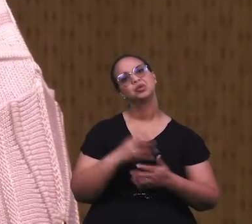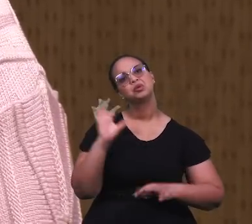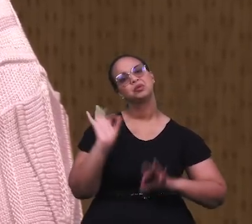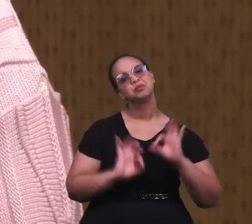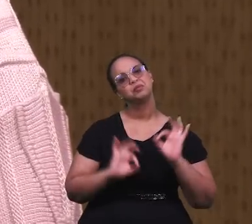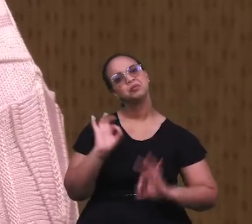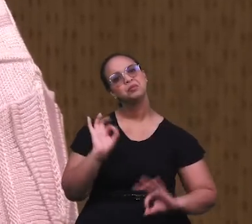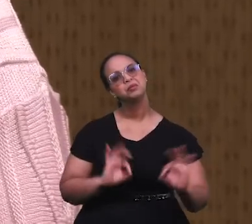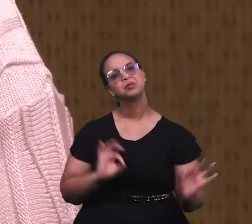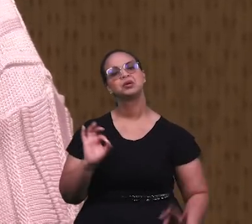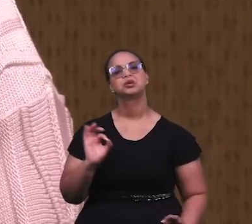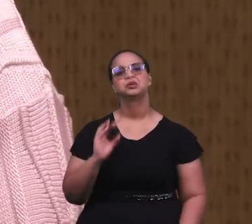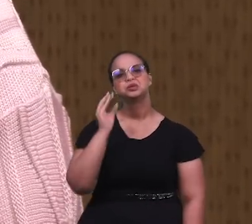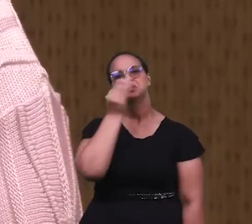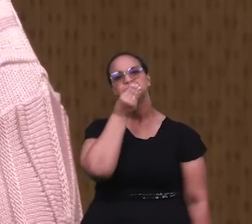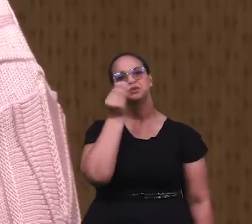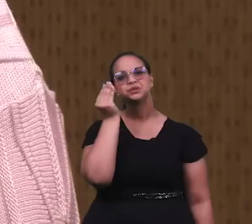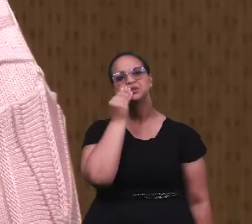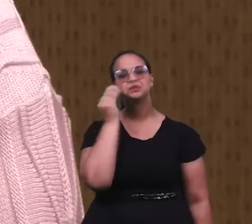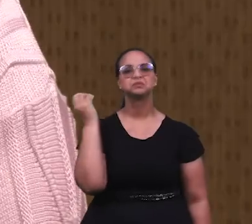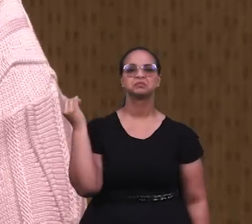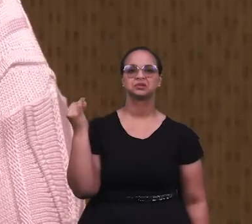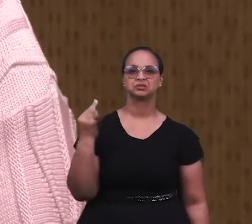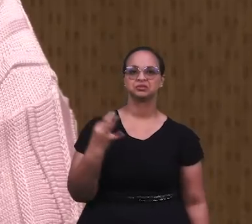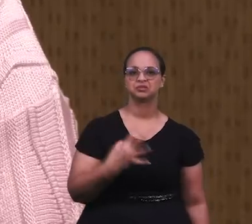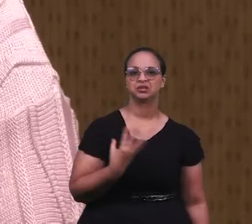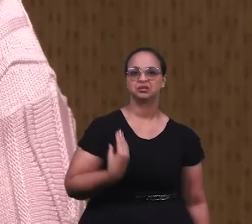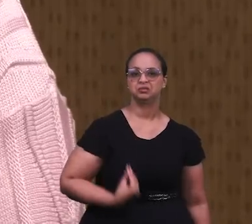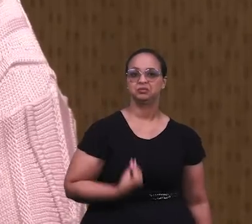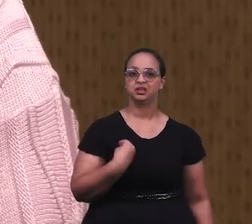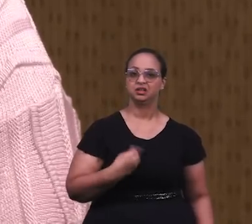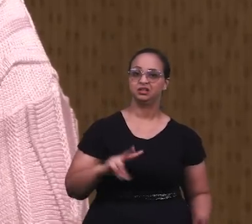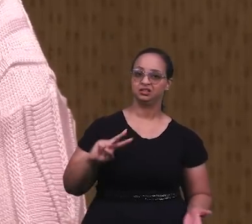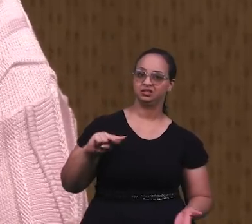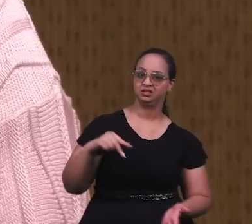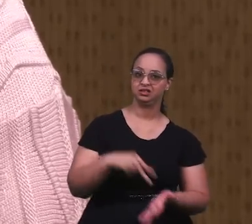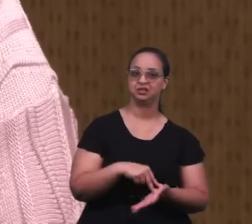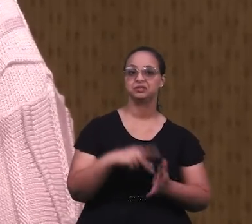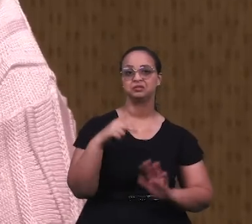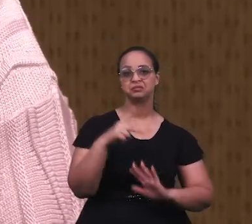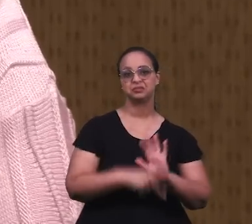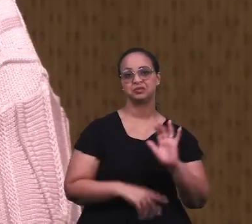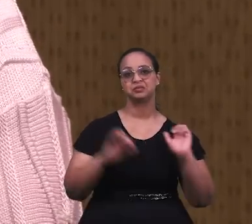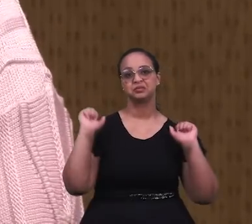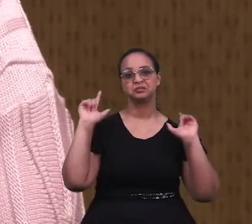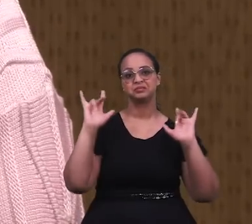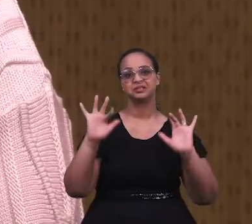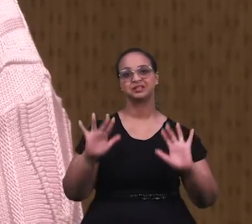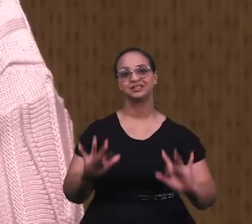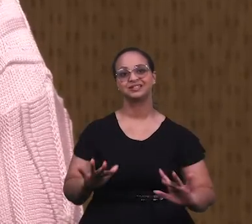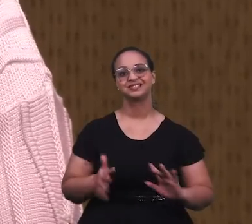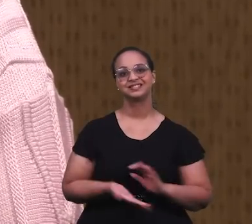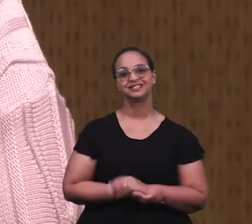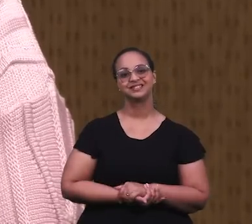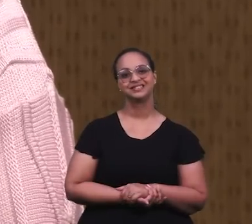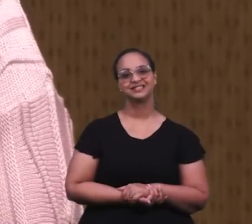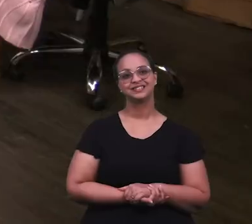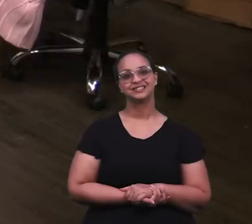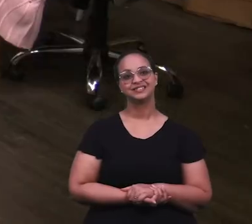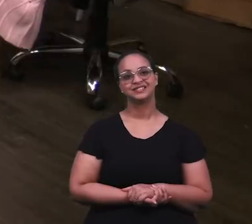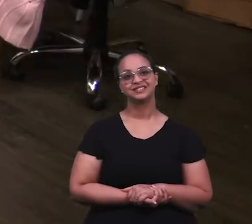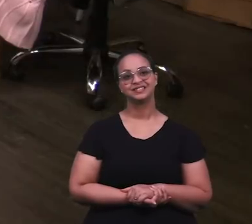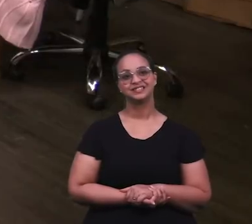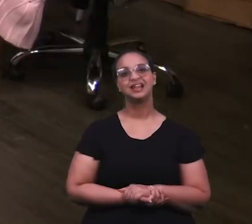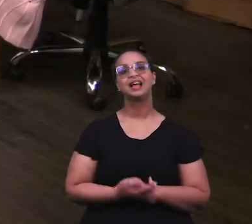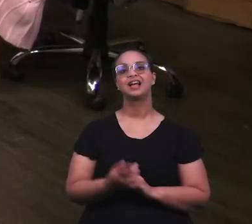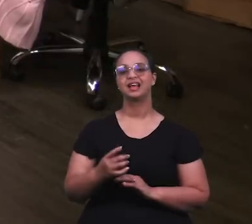preparação, jejuaram, fizeram madrugada, para poder estar aqui, o programa ser uma bênção para todos os jovens. A irmã Emília, que é a esposa do